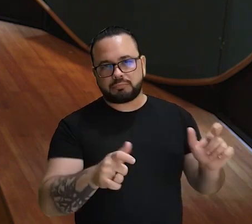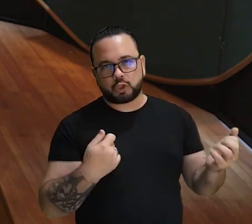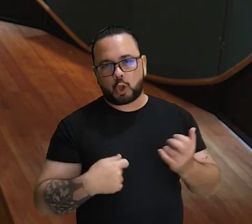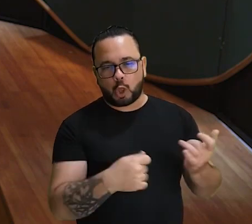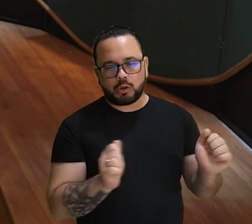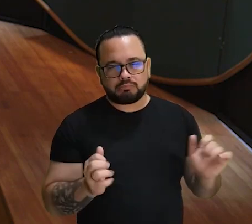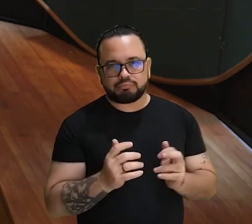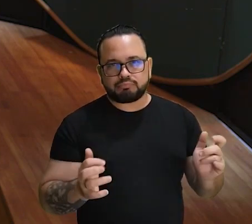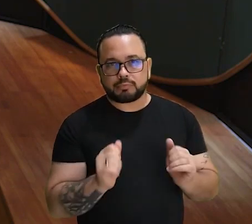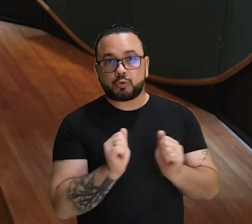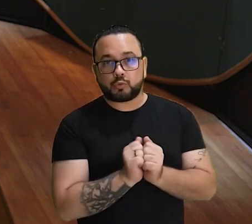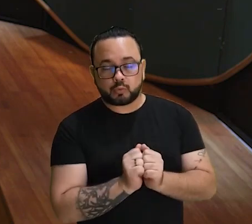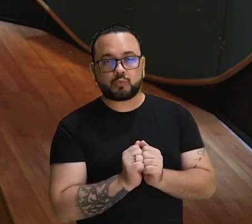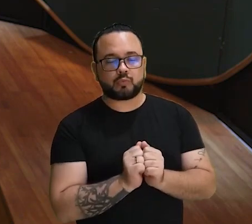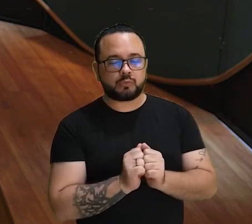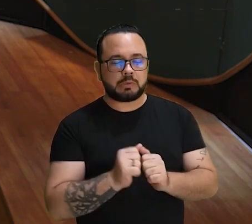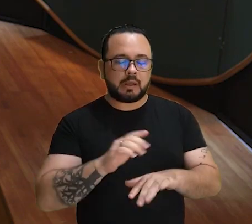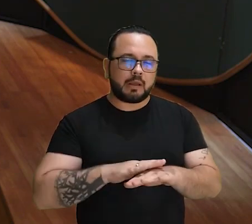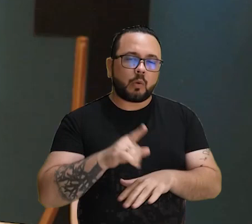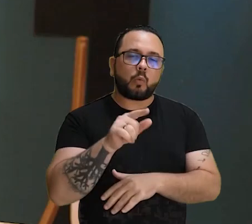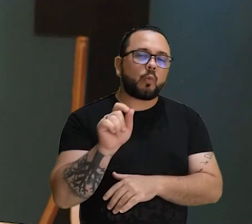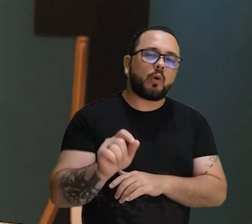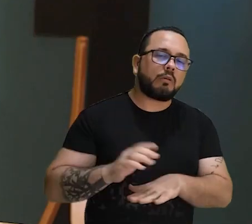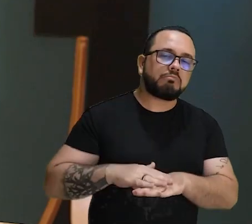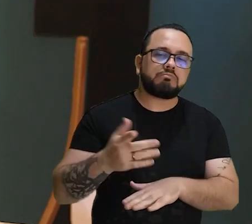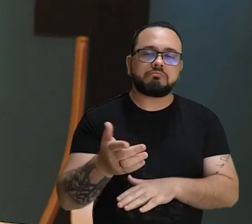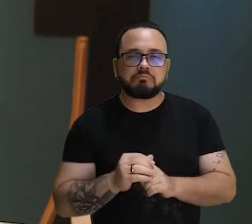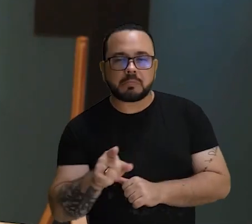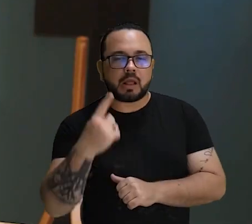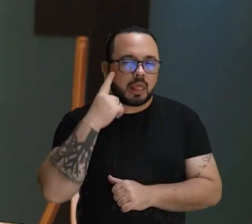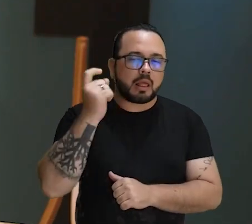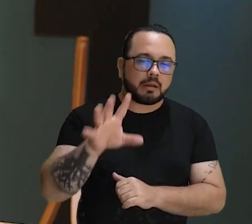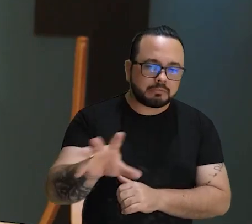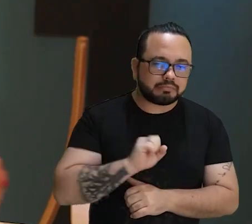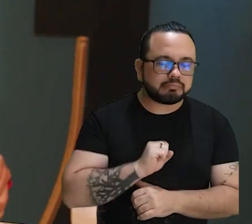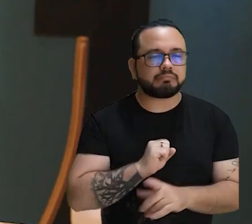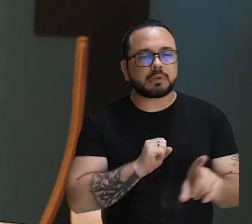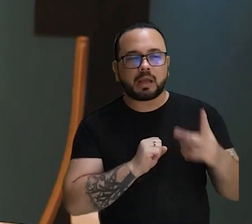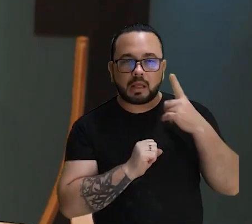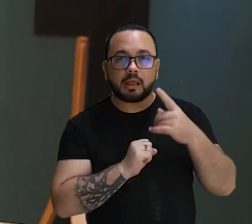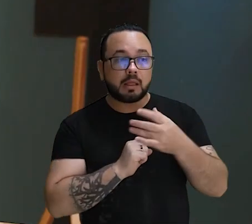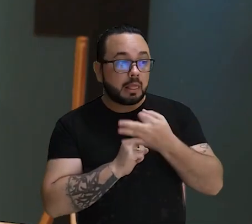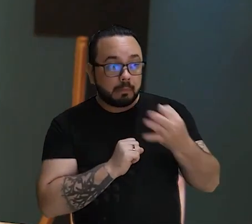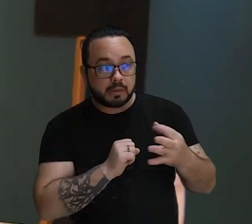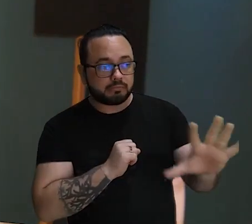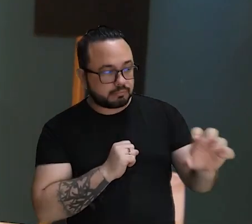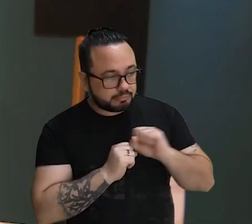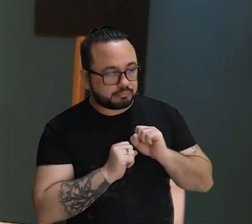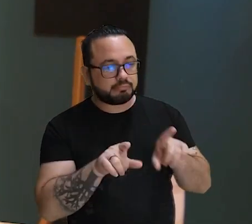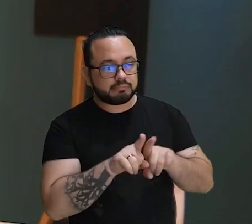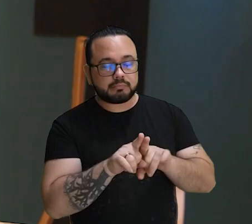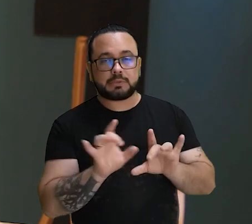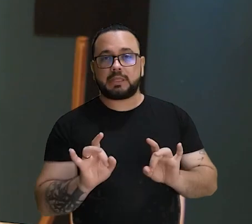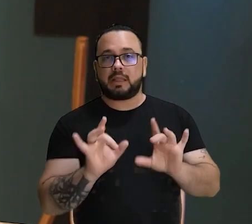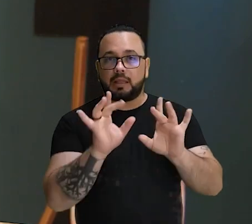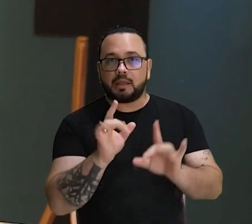com quem eu toco, com quem tá ali na banda base comigo e fez um negócio. Ah, que é isso aí? Que legal, comprar uma ideia, clave nova, né? Ah, não sei o quê e tal. Tô estudando isso aqui, essa